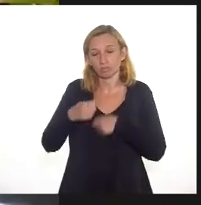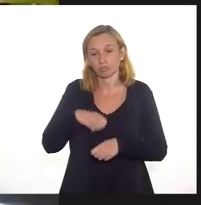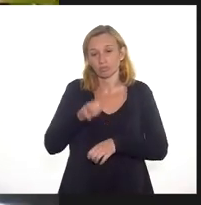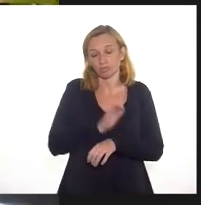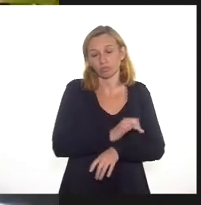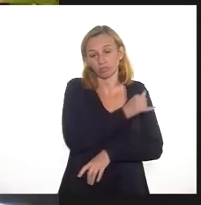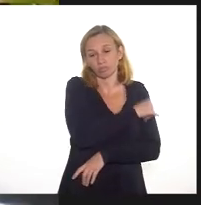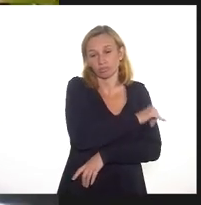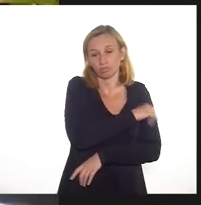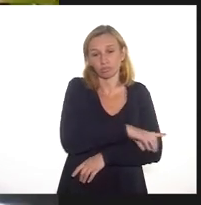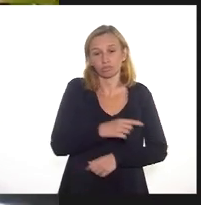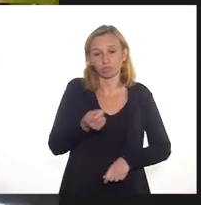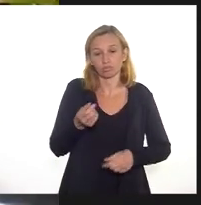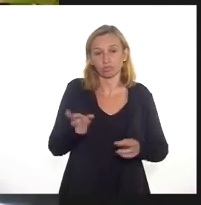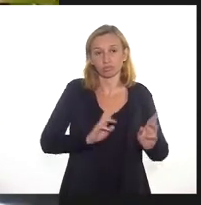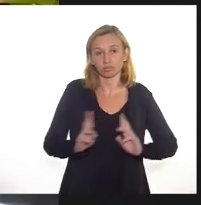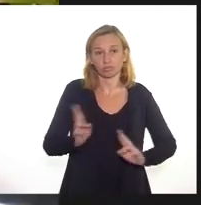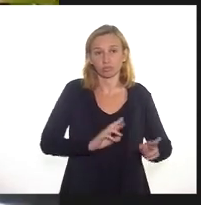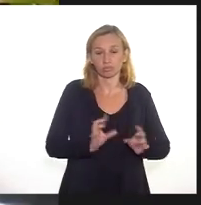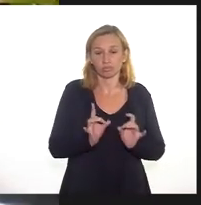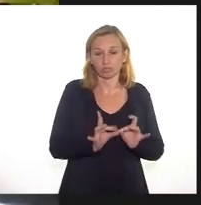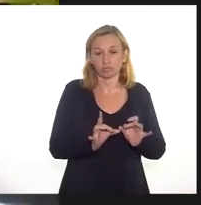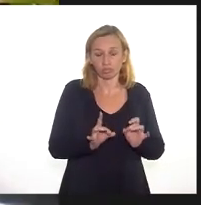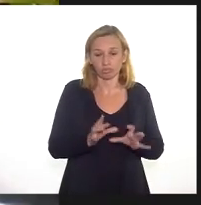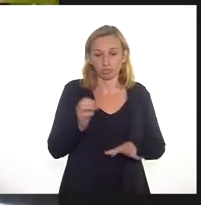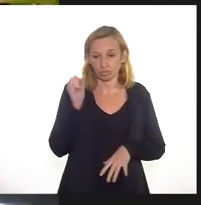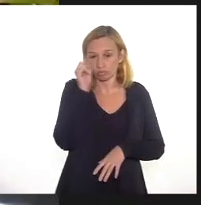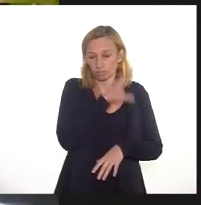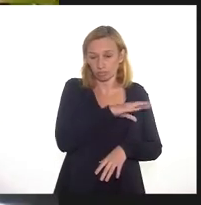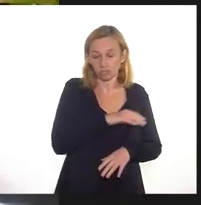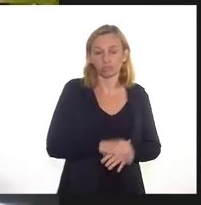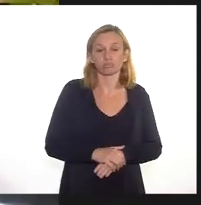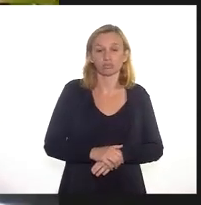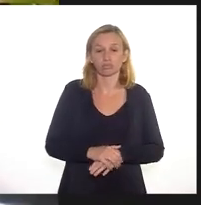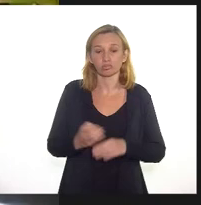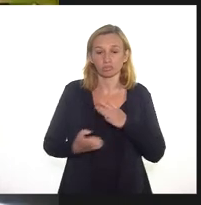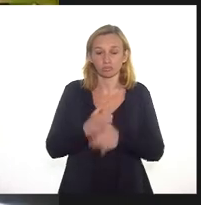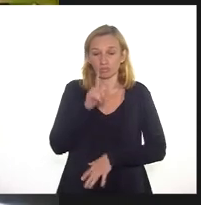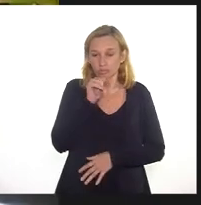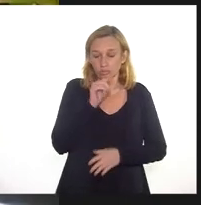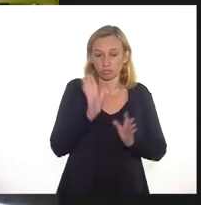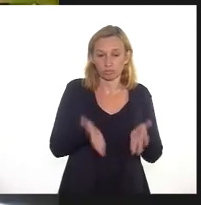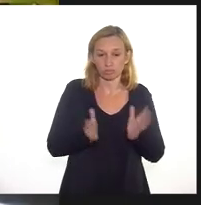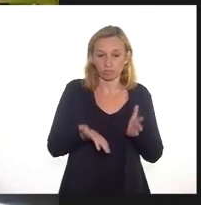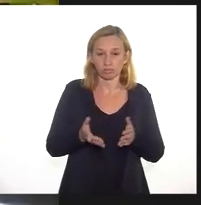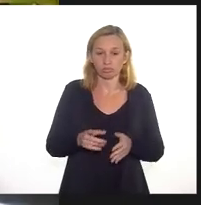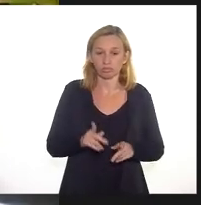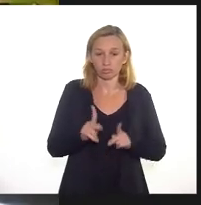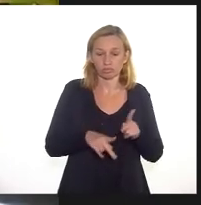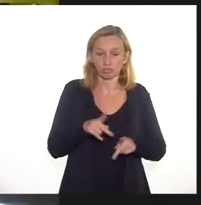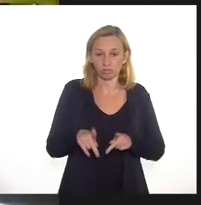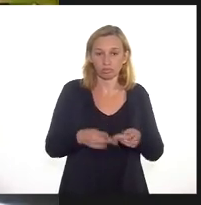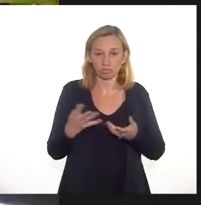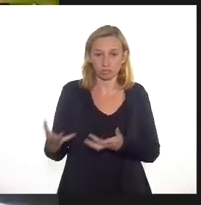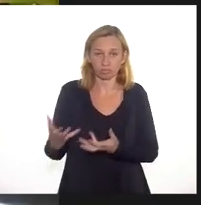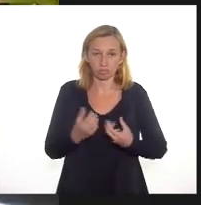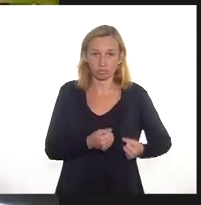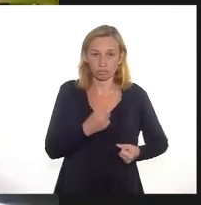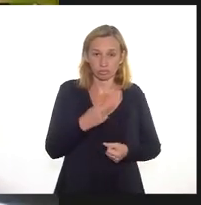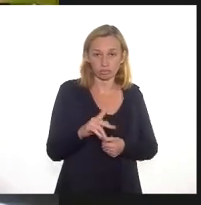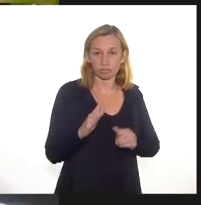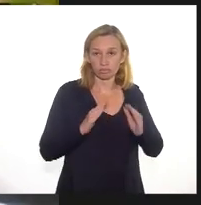com relação à venda absurda da SEDAI e hoje a nossa população vai receber na sua